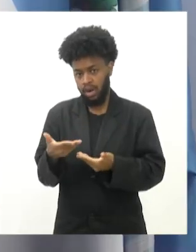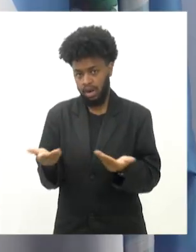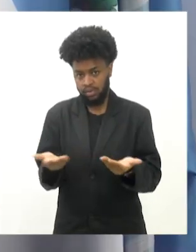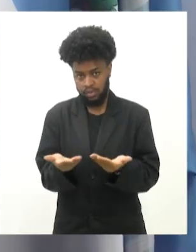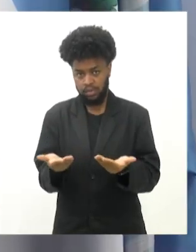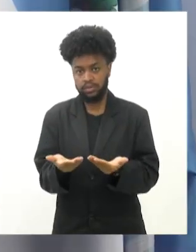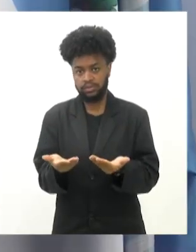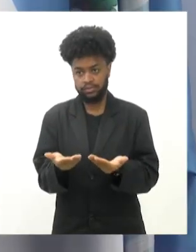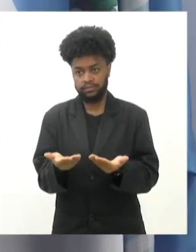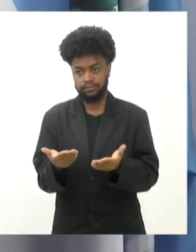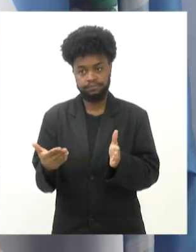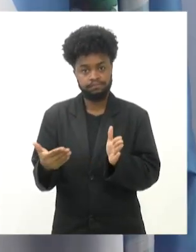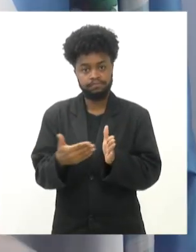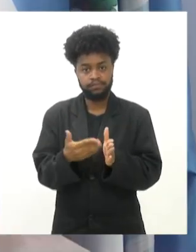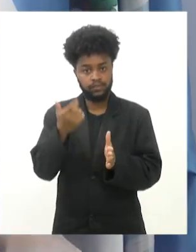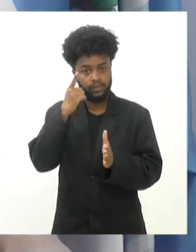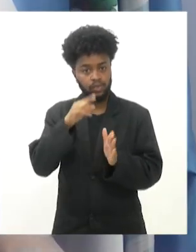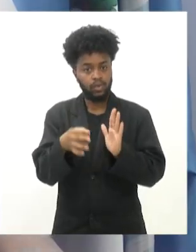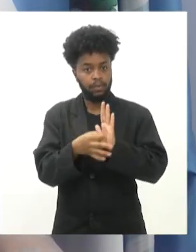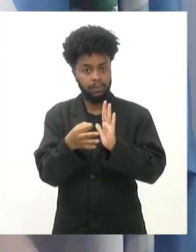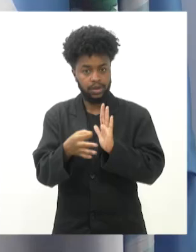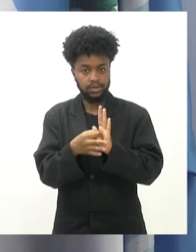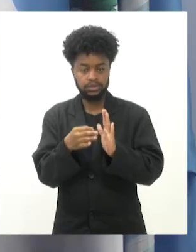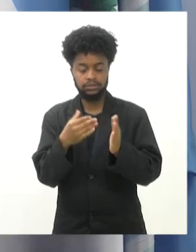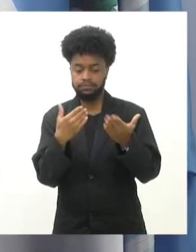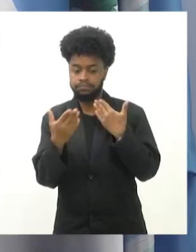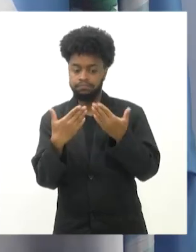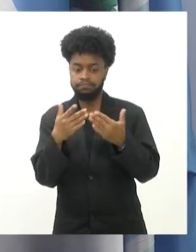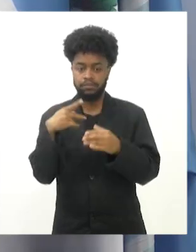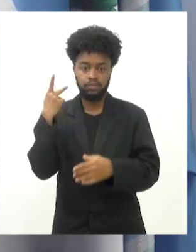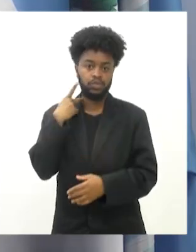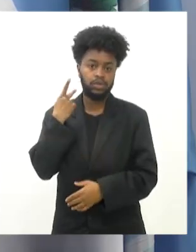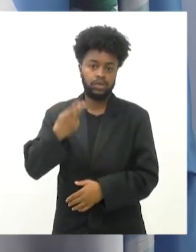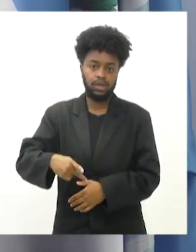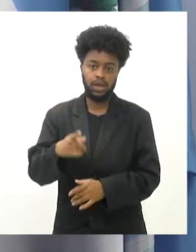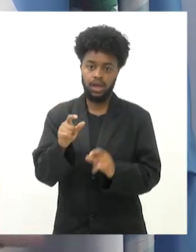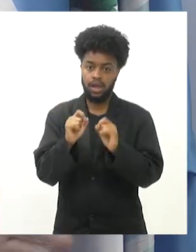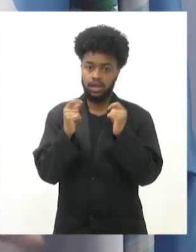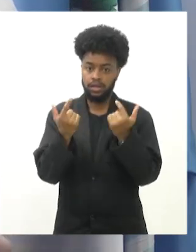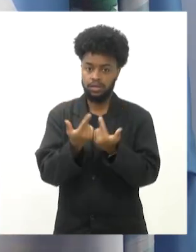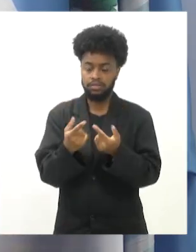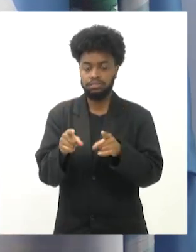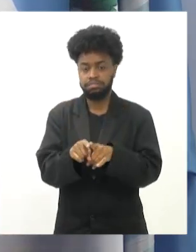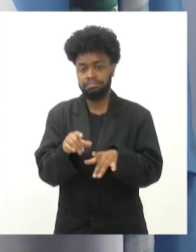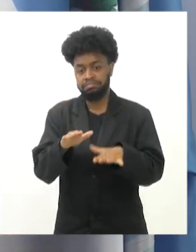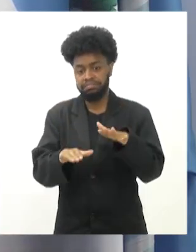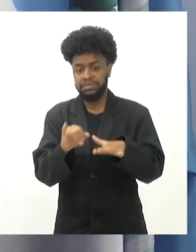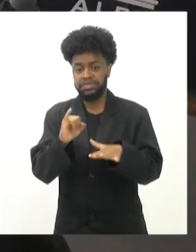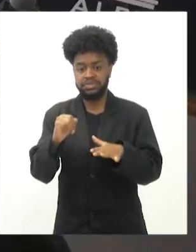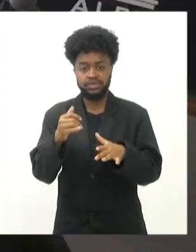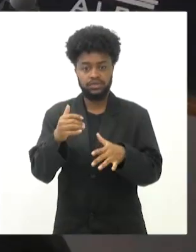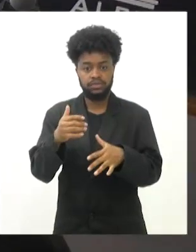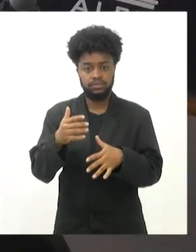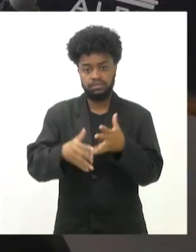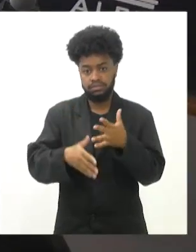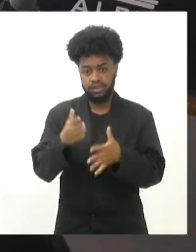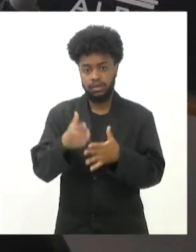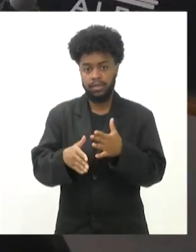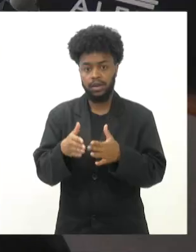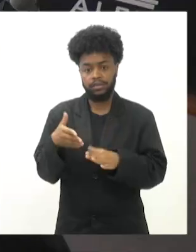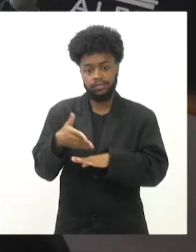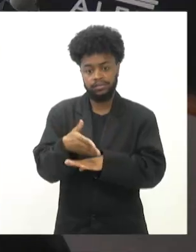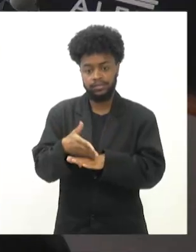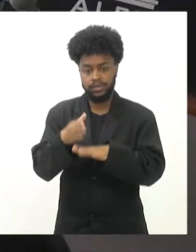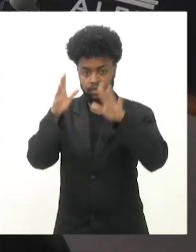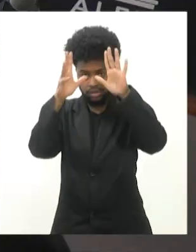momento, até que tenhamos aqui um parecer, um diálogo com a Procuradoria da Casa, e se de alguma forma vai macular uma eventual presença do Tribunal de Contas,